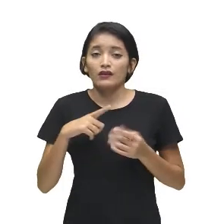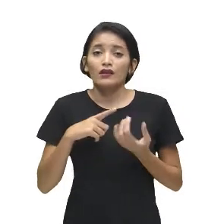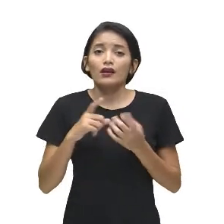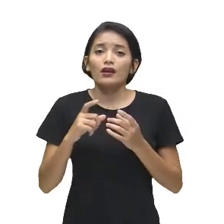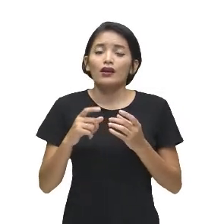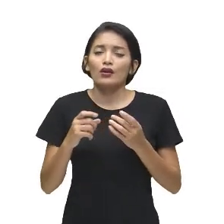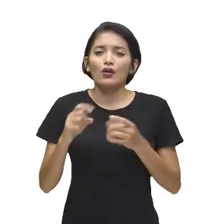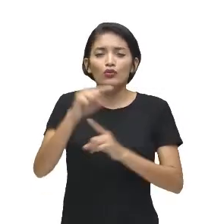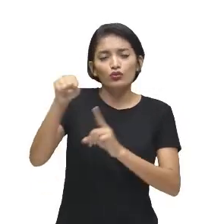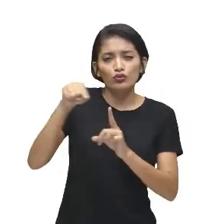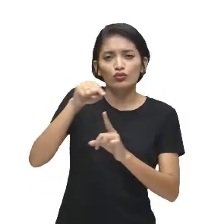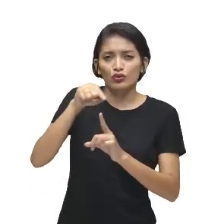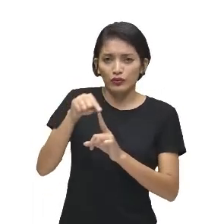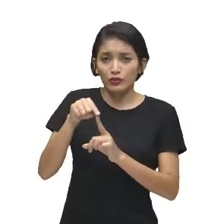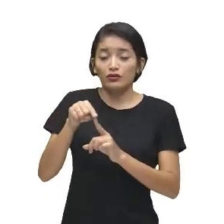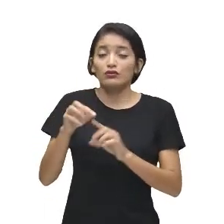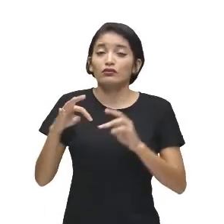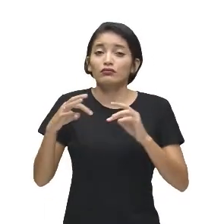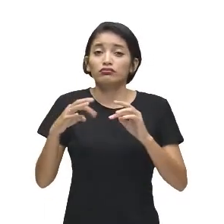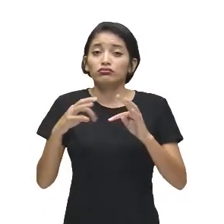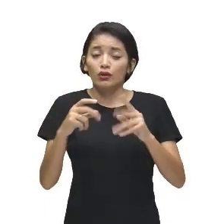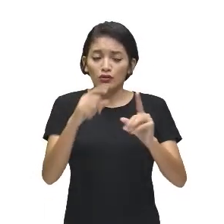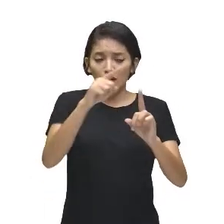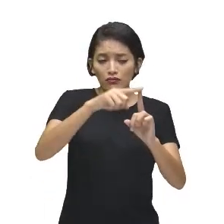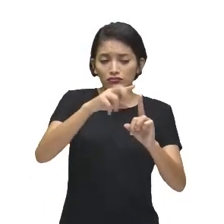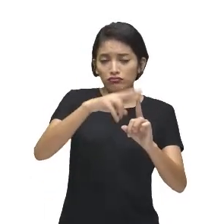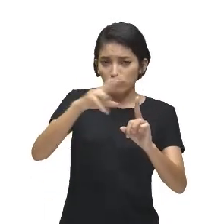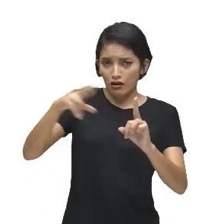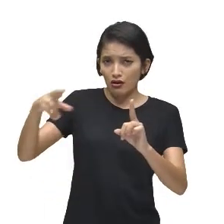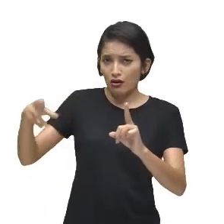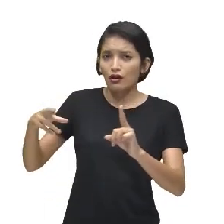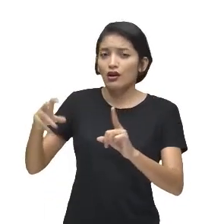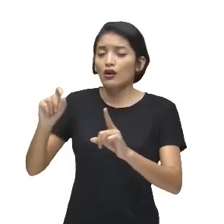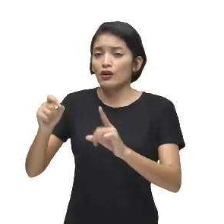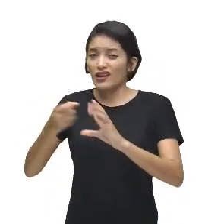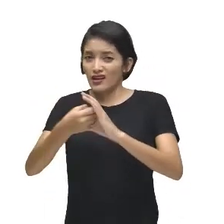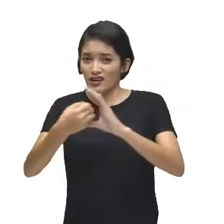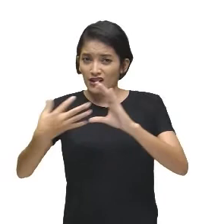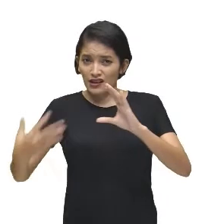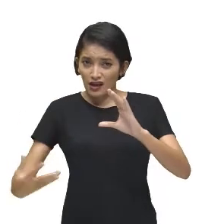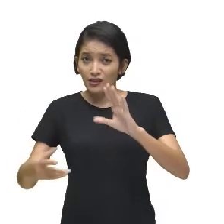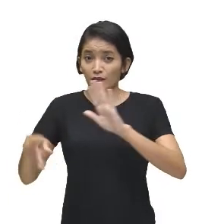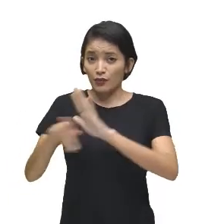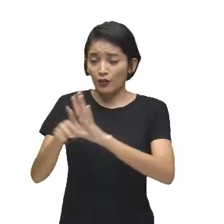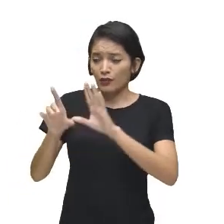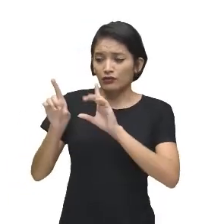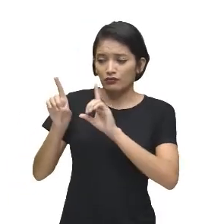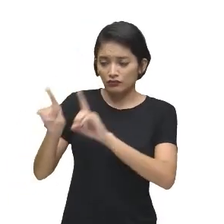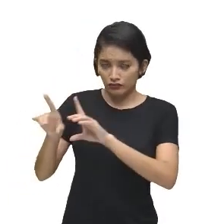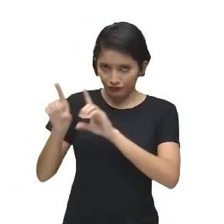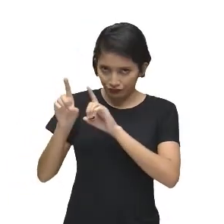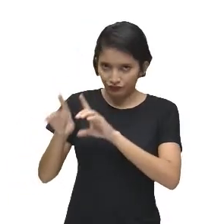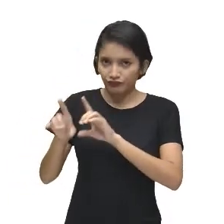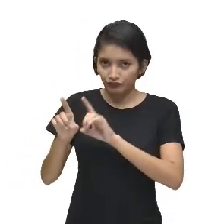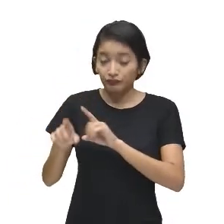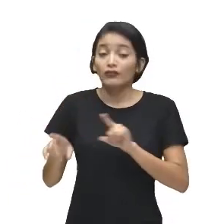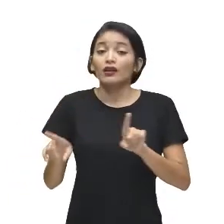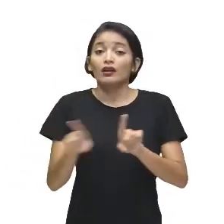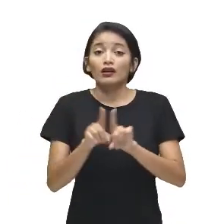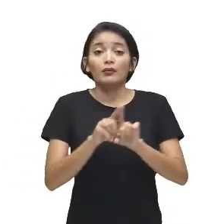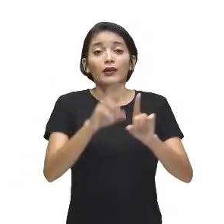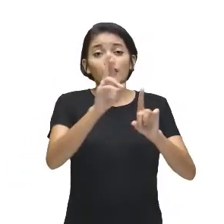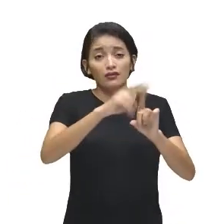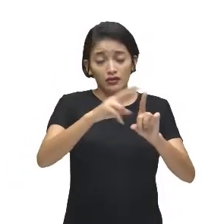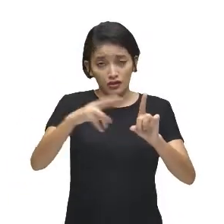dimensões, né? Toda religião tem um aspecto doutrinário, toda